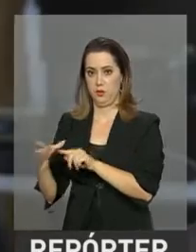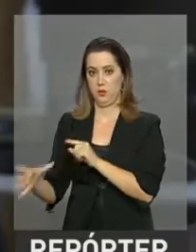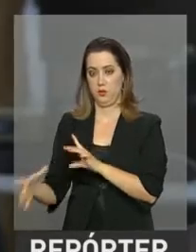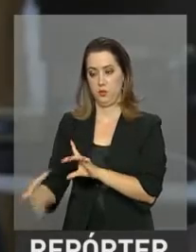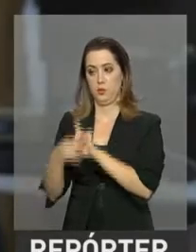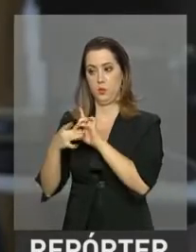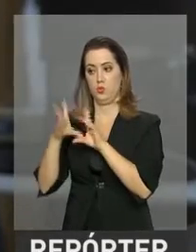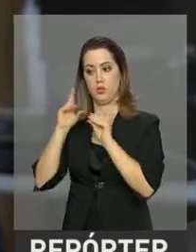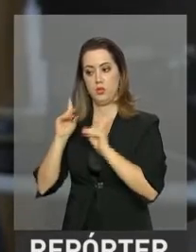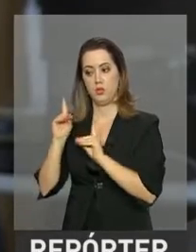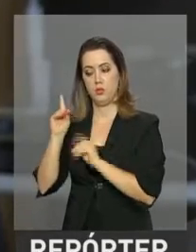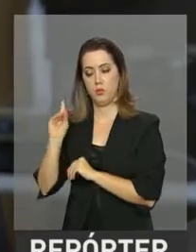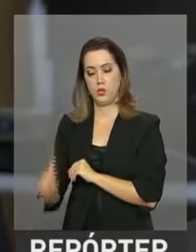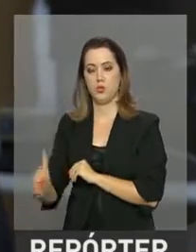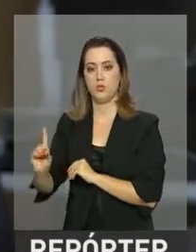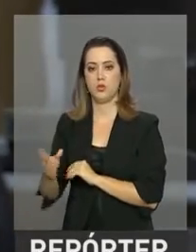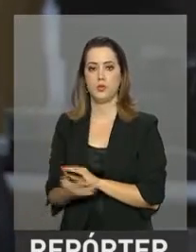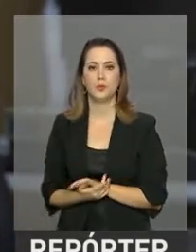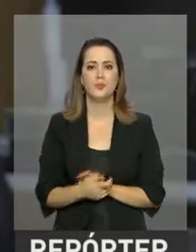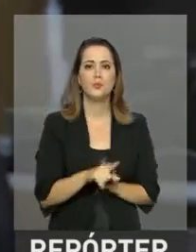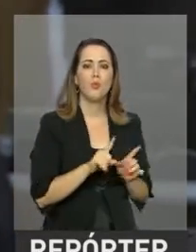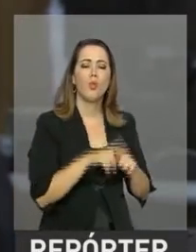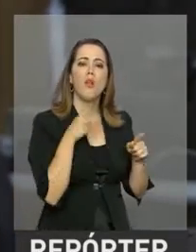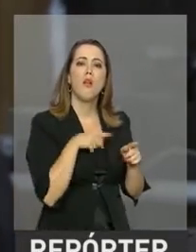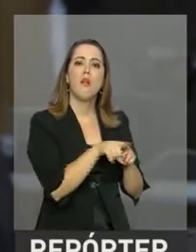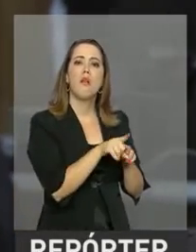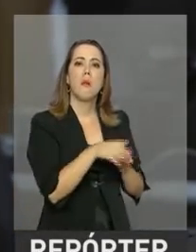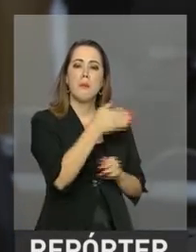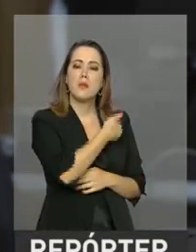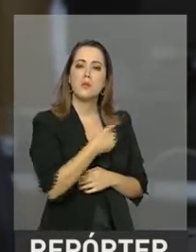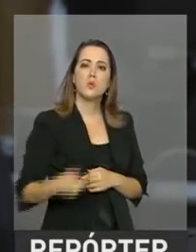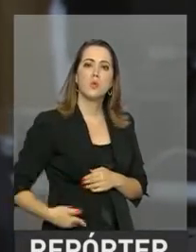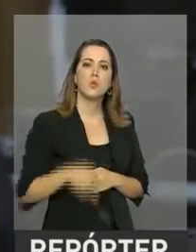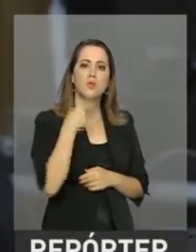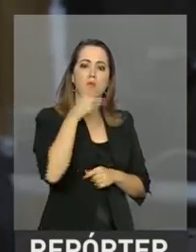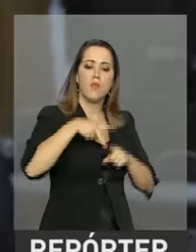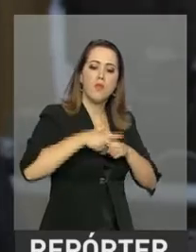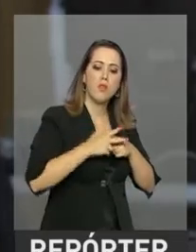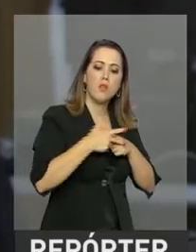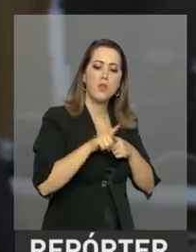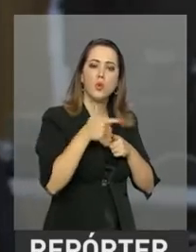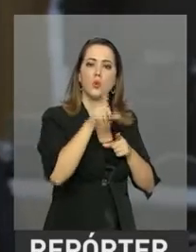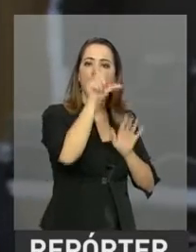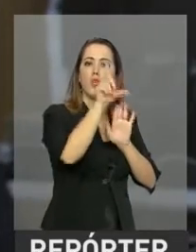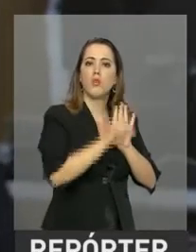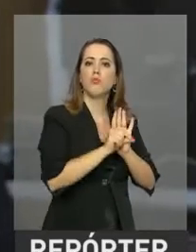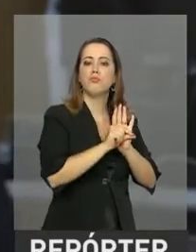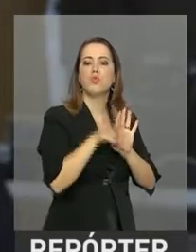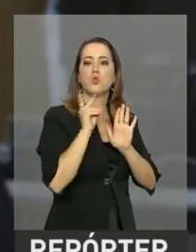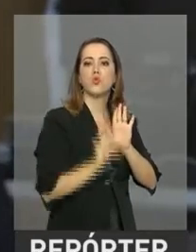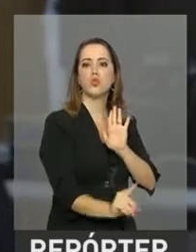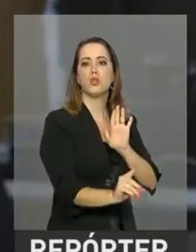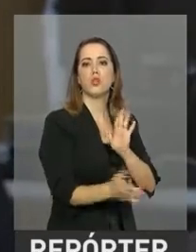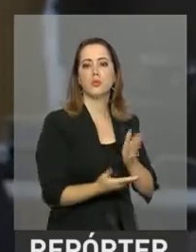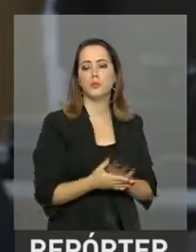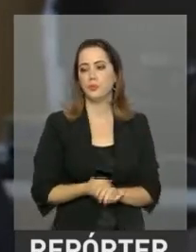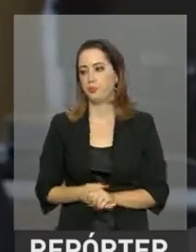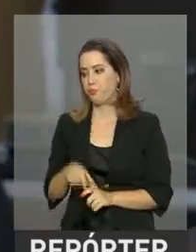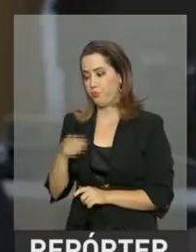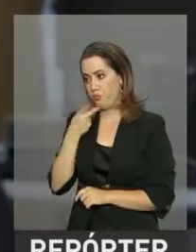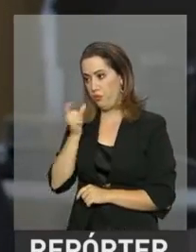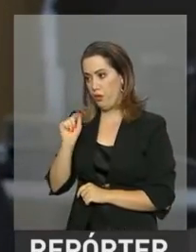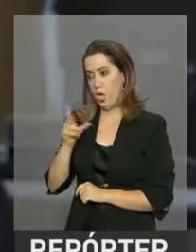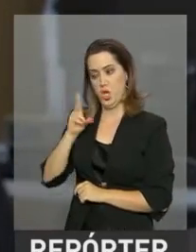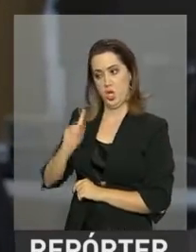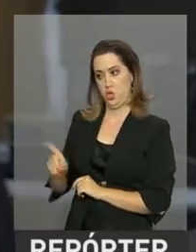direitos. Agora, uma coisa que o governo reforça é que essa reforma não vai reduzir direitos dos trabalhadores. Direito você não